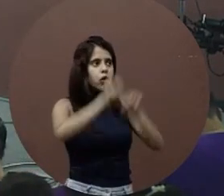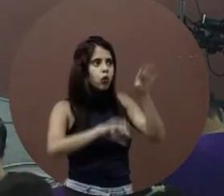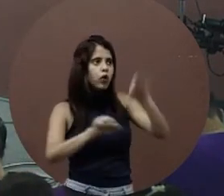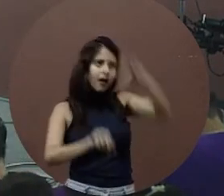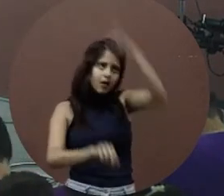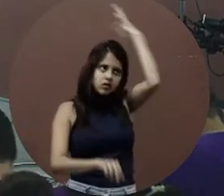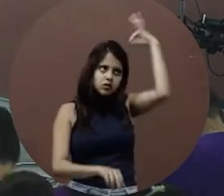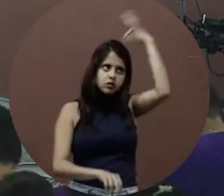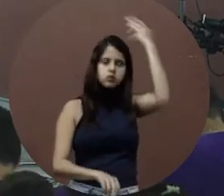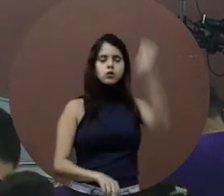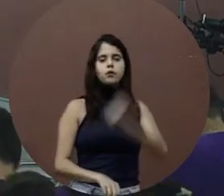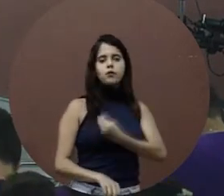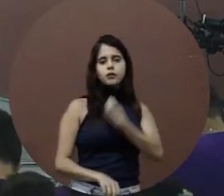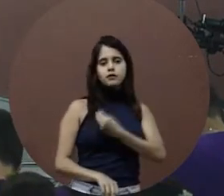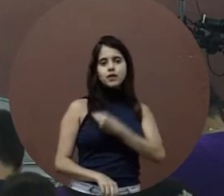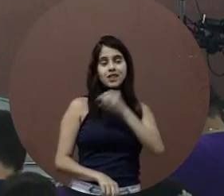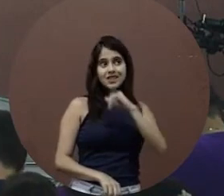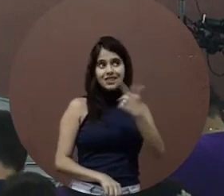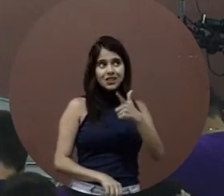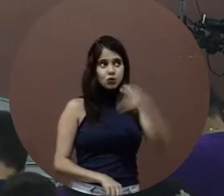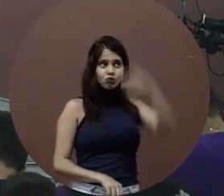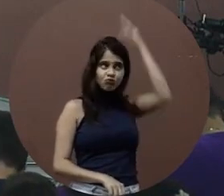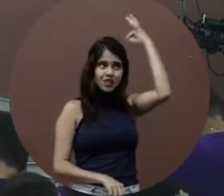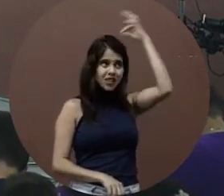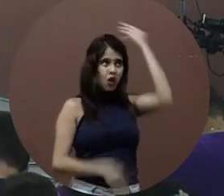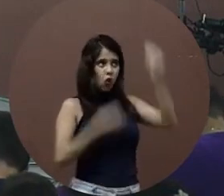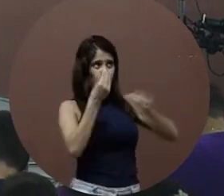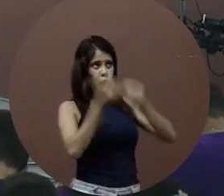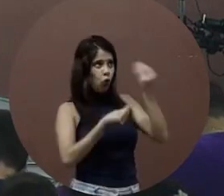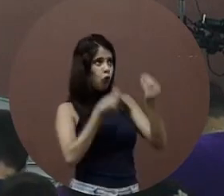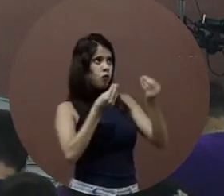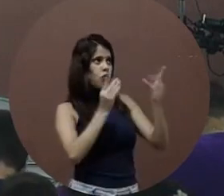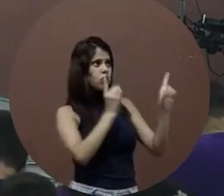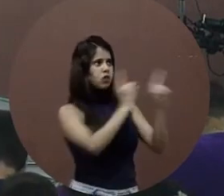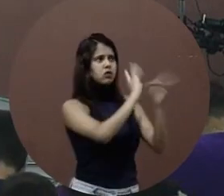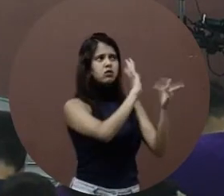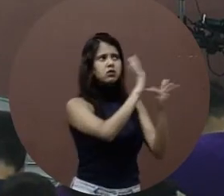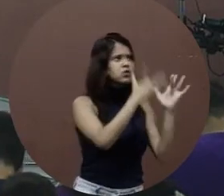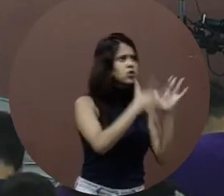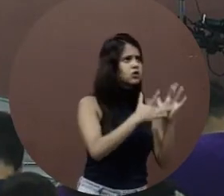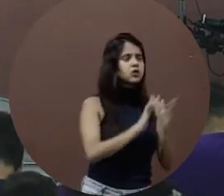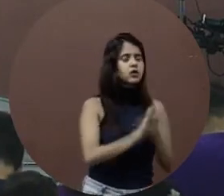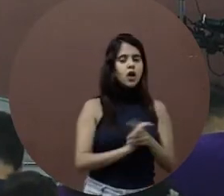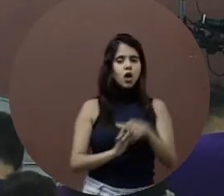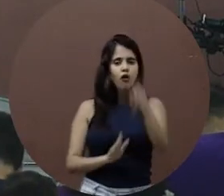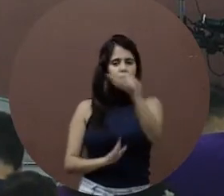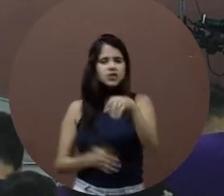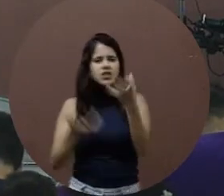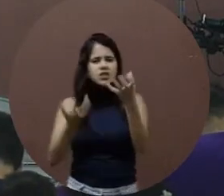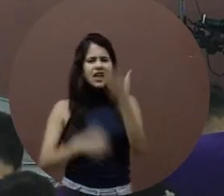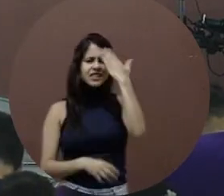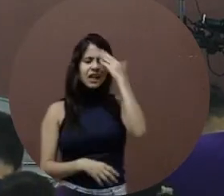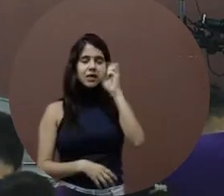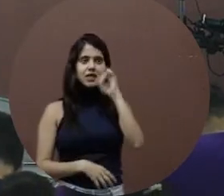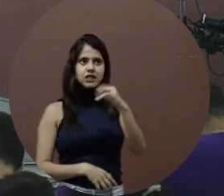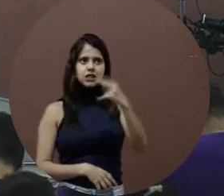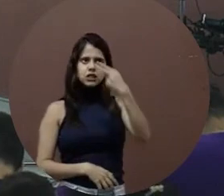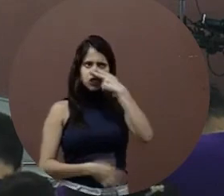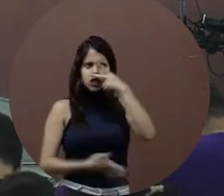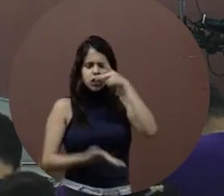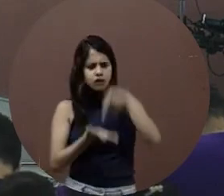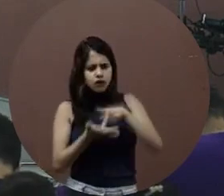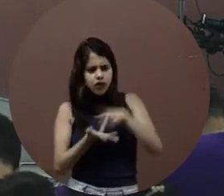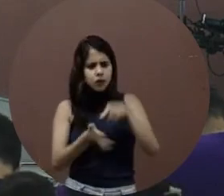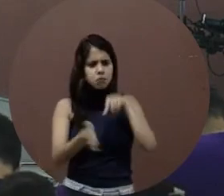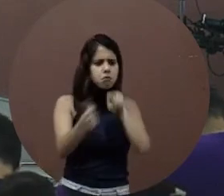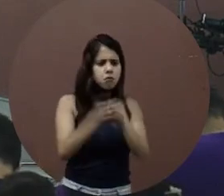Senhor. Deixa eu fazer uma pergunta a você, meu querido. Faz essa pergunta, essa avaliação. Você quer saber se você é crente? Você